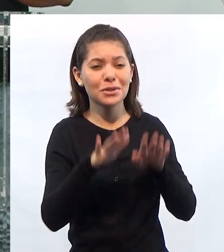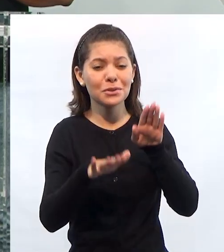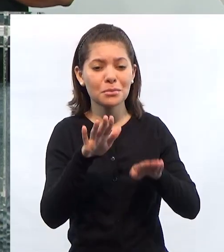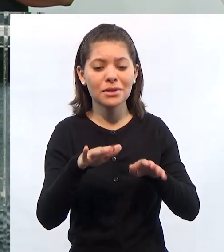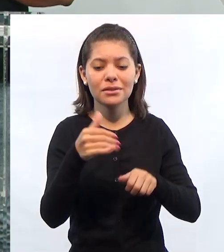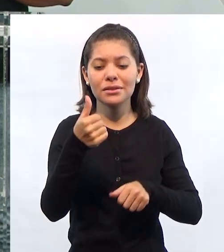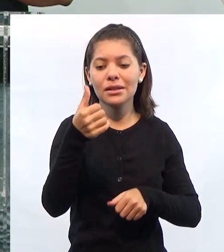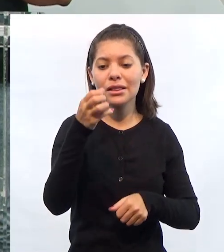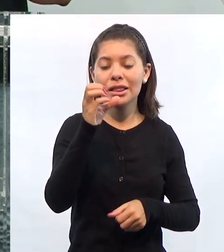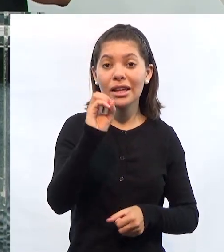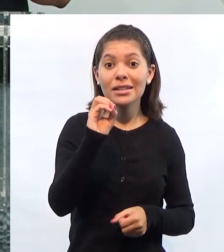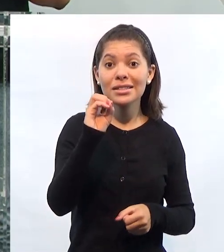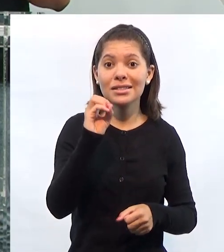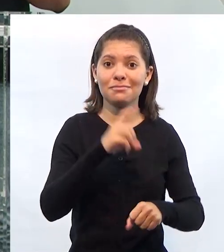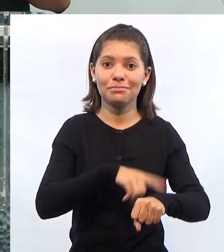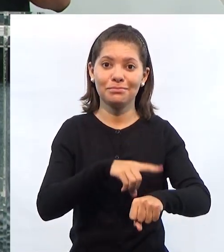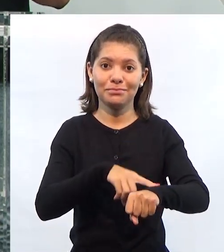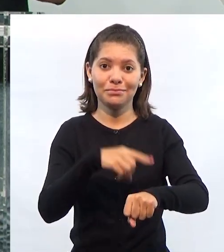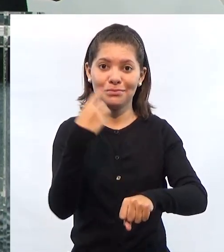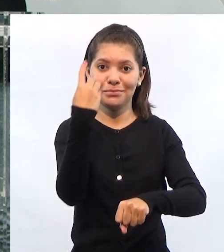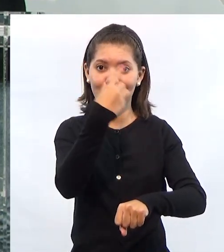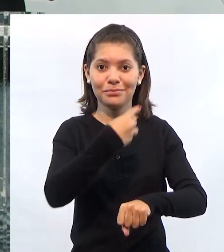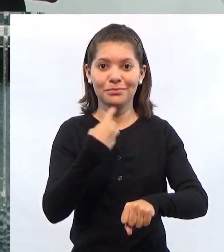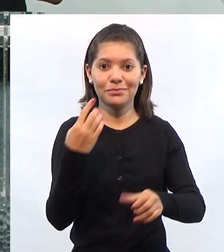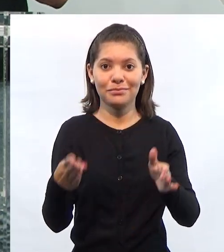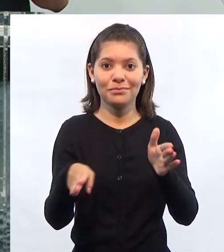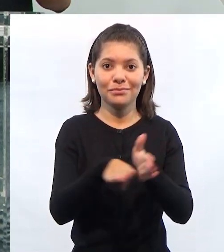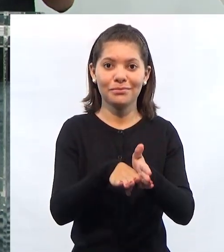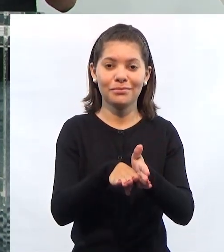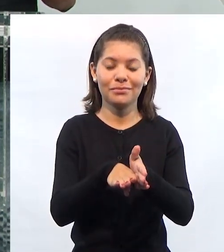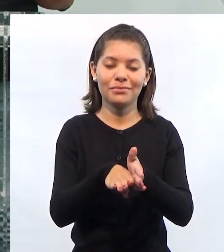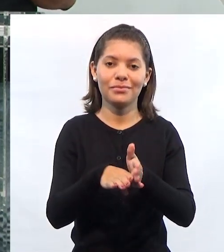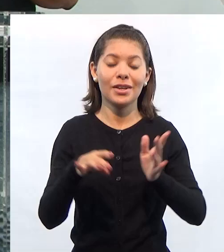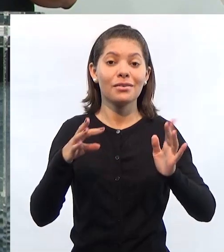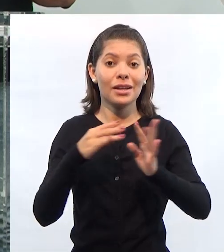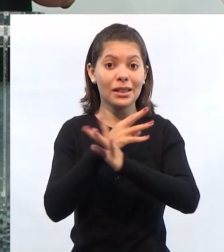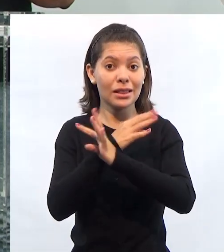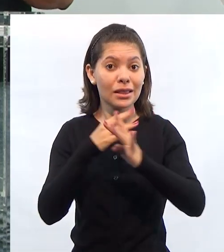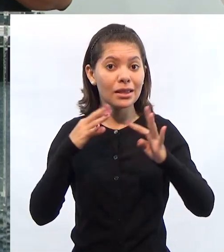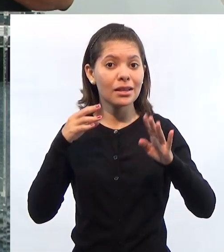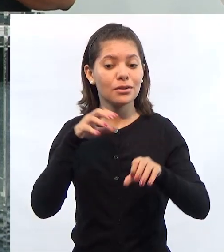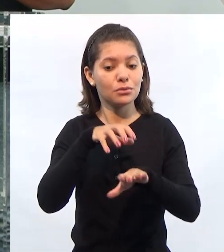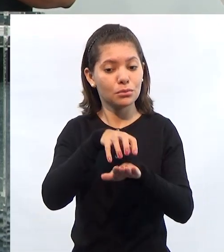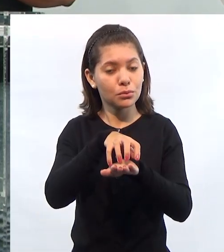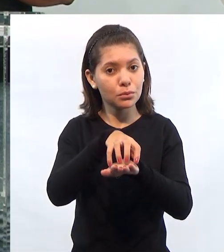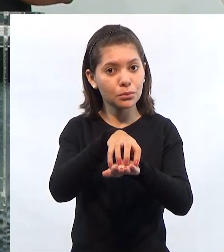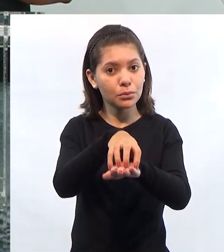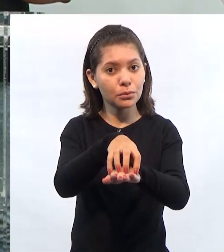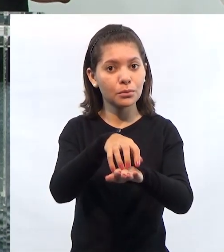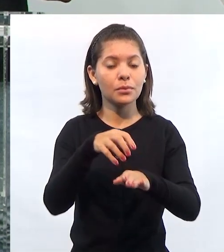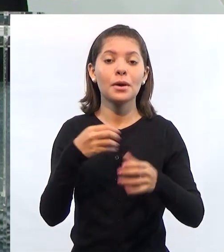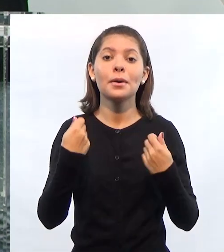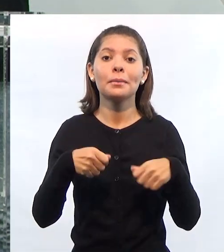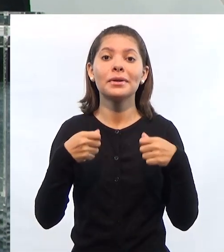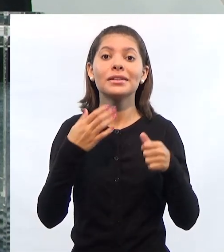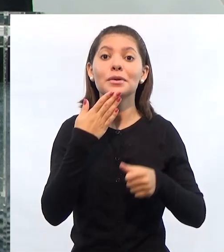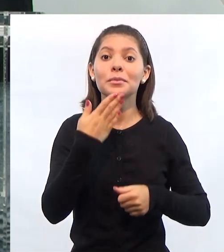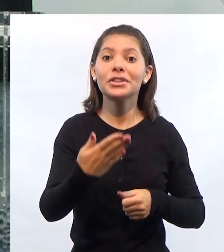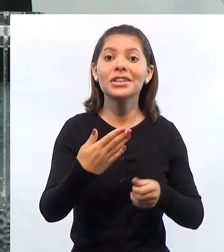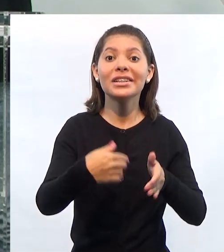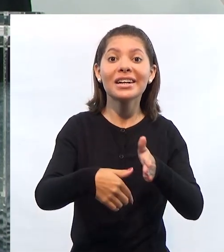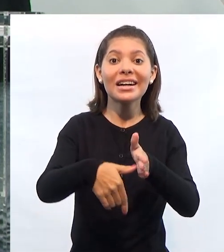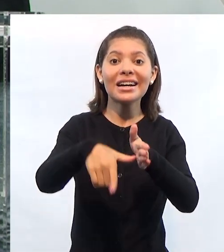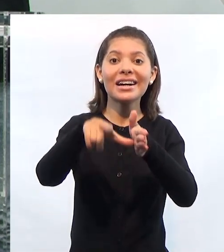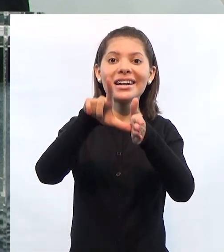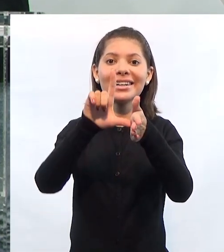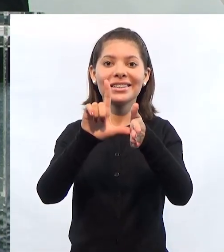chegar. Então, esse estoque vai ser um estoque em trânsito. A empresa tem que pedir esse estoque antecipadamente, prevendo que